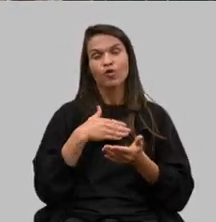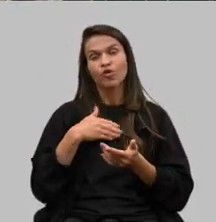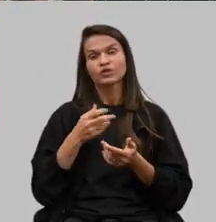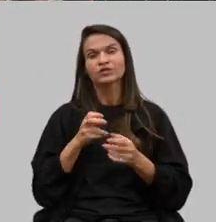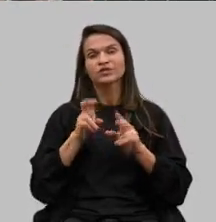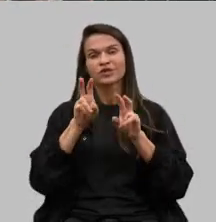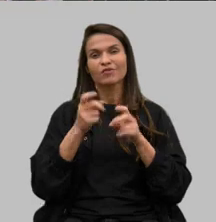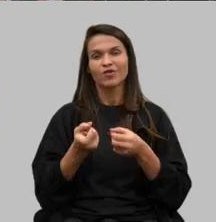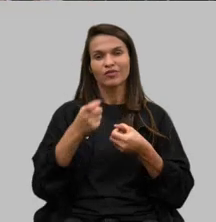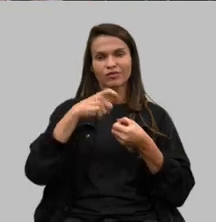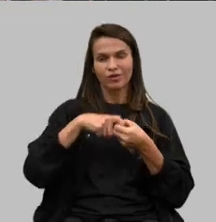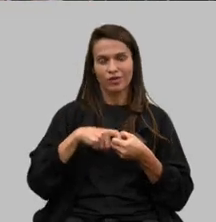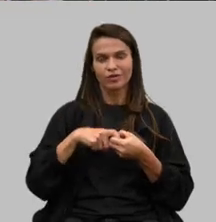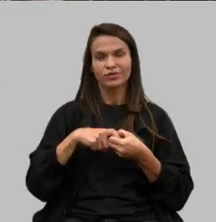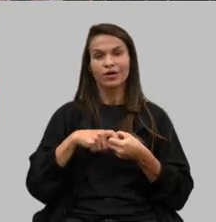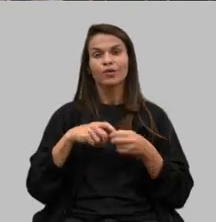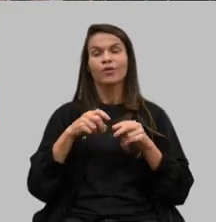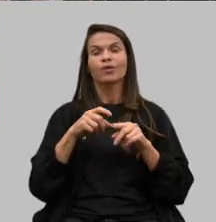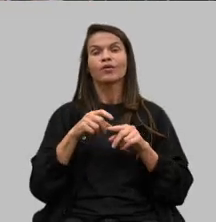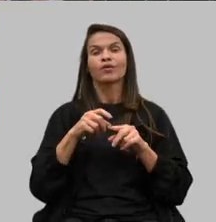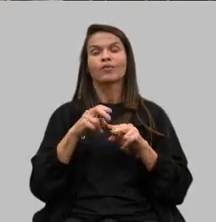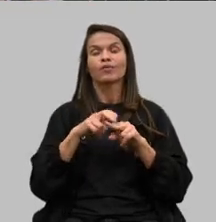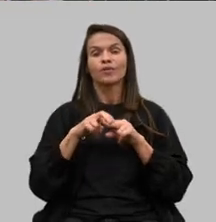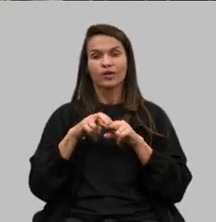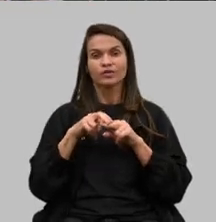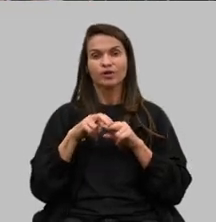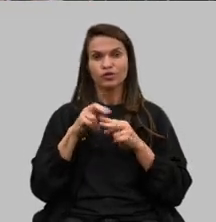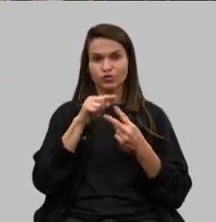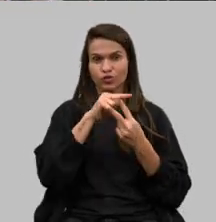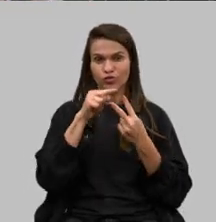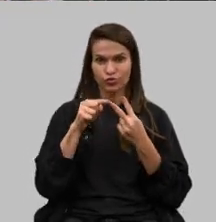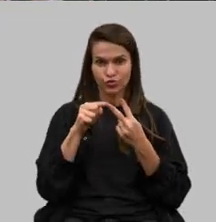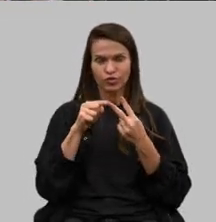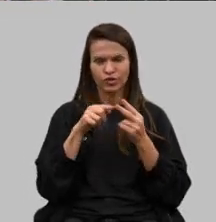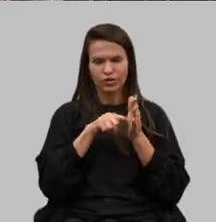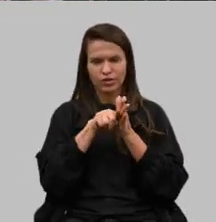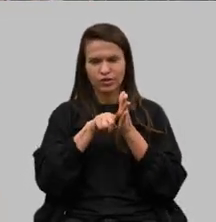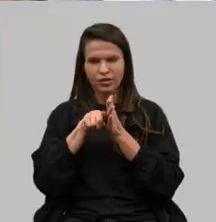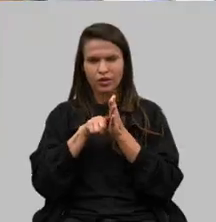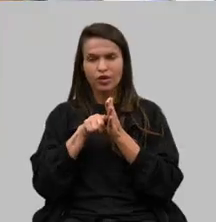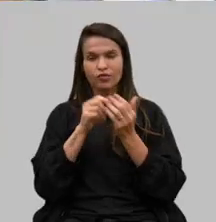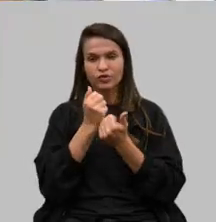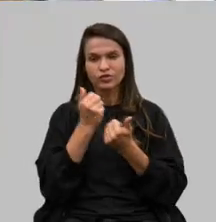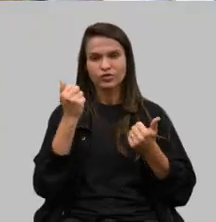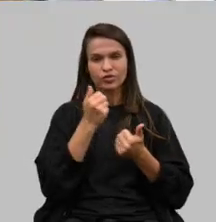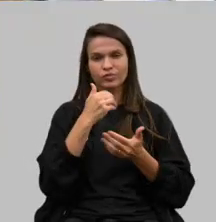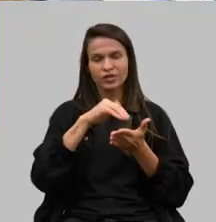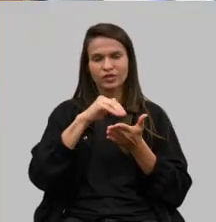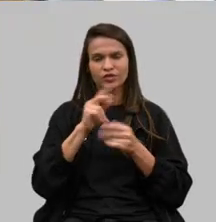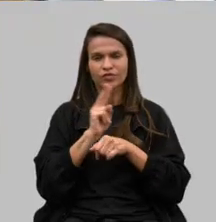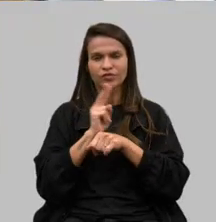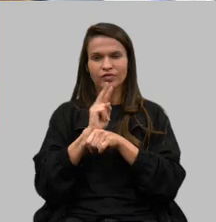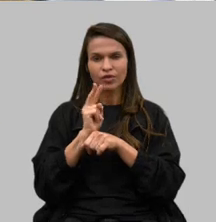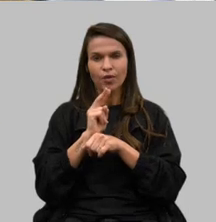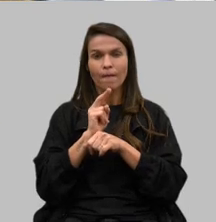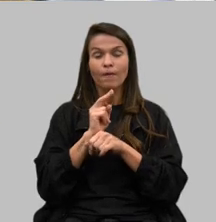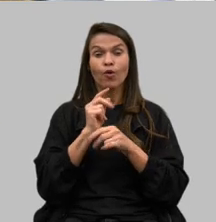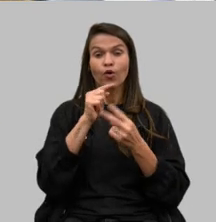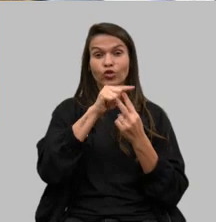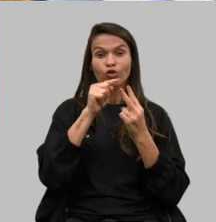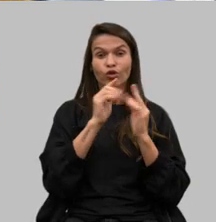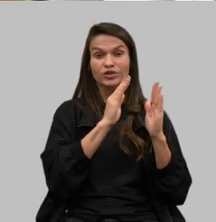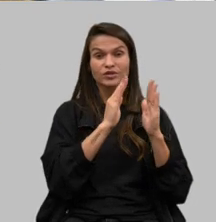porque Inclusive eu sou duas dessa estatística né porque que eu fui subsecretária de fiscalização por dois períodos